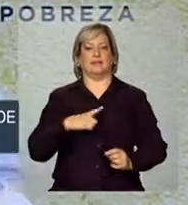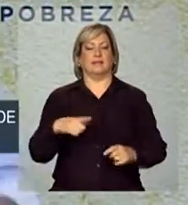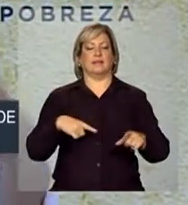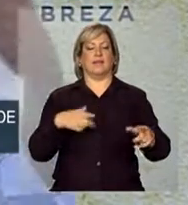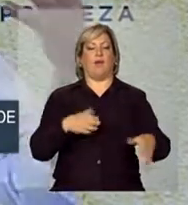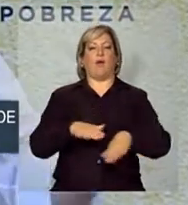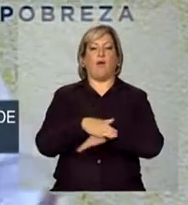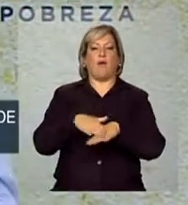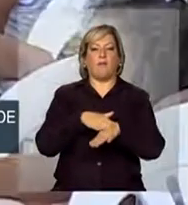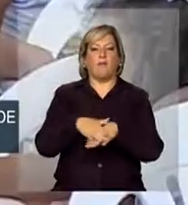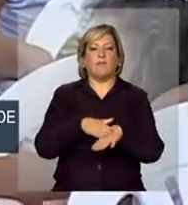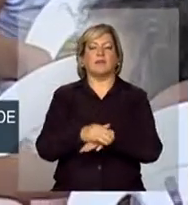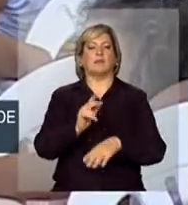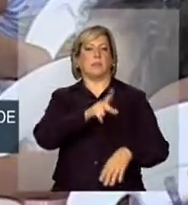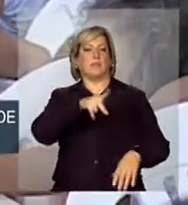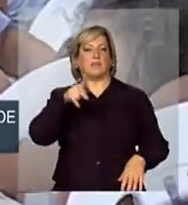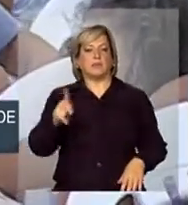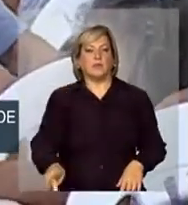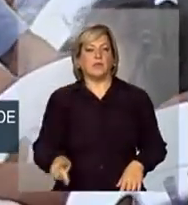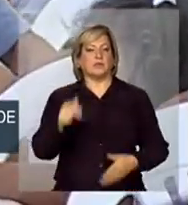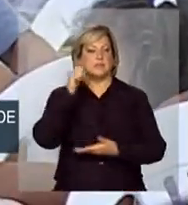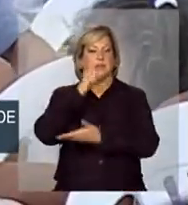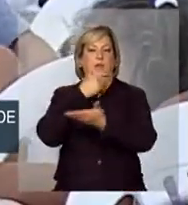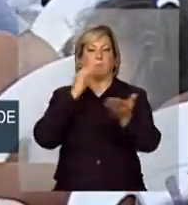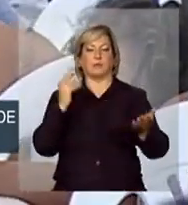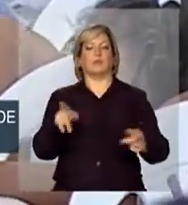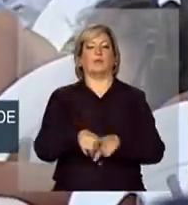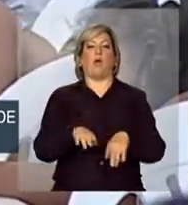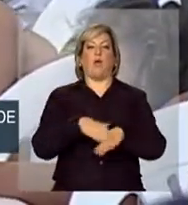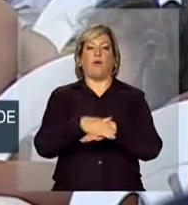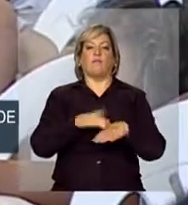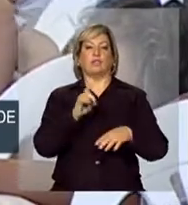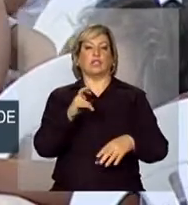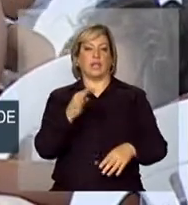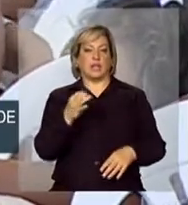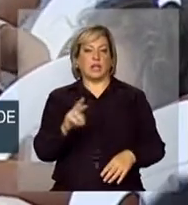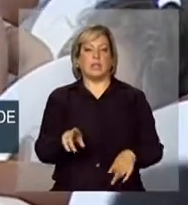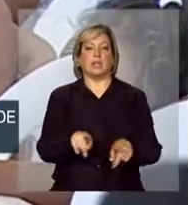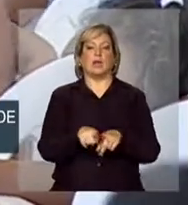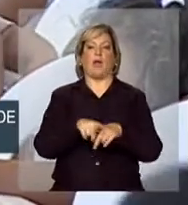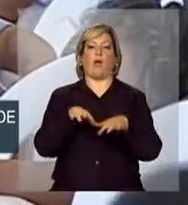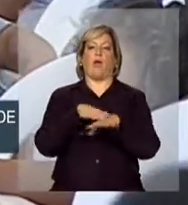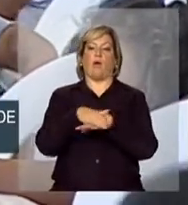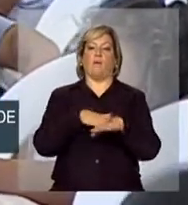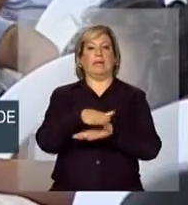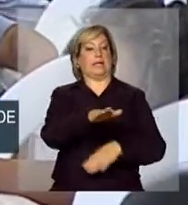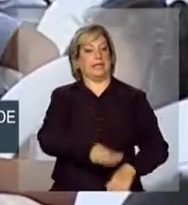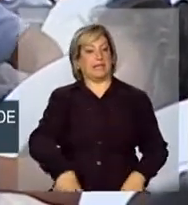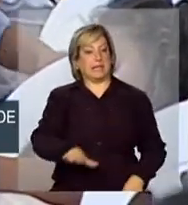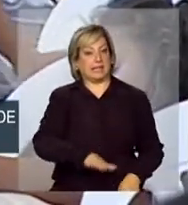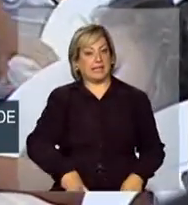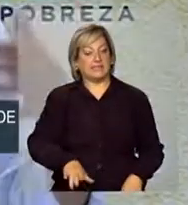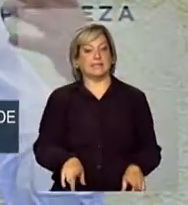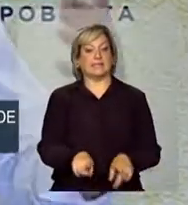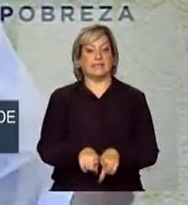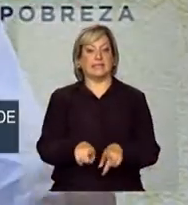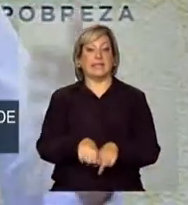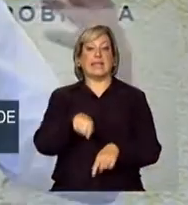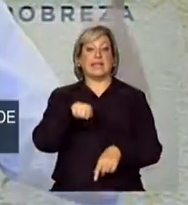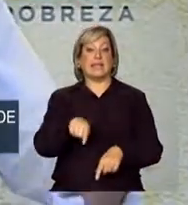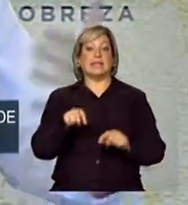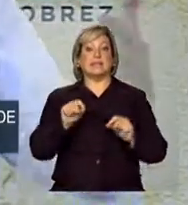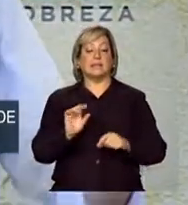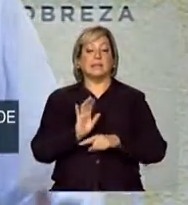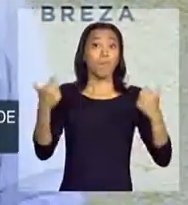converse com os professores com as professoras que conversa com a direção da escola e converse com as crianças e com isso a gente